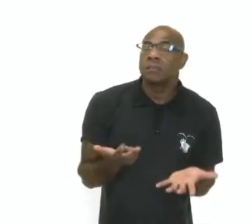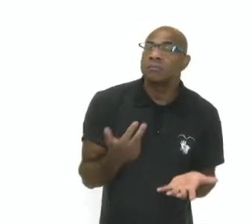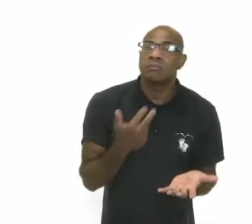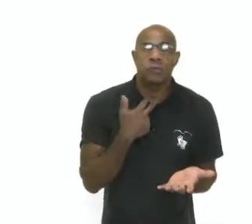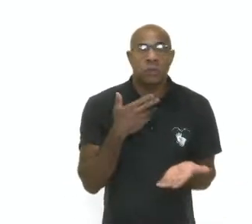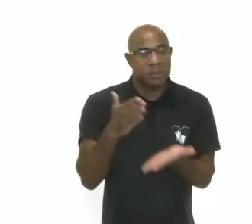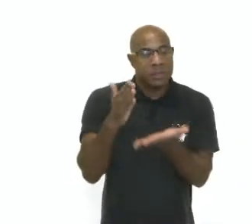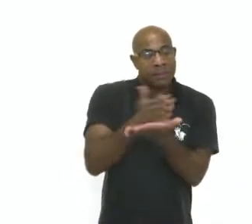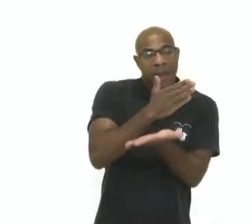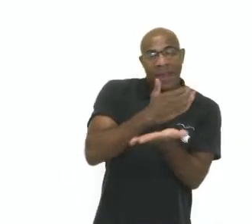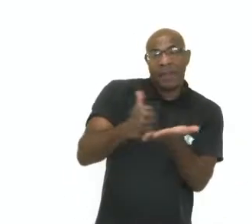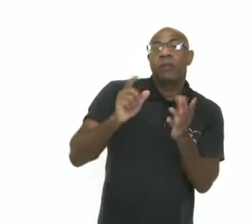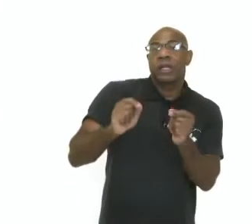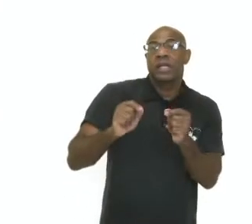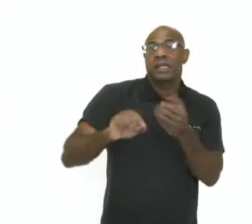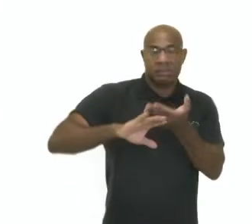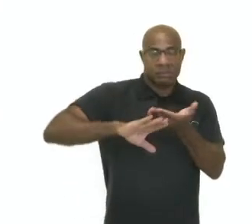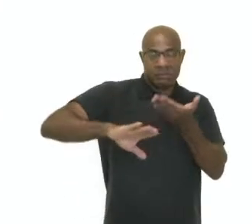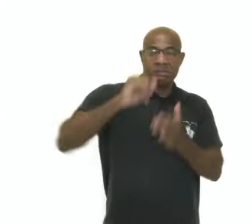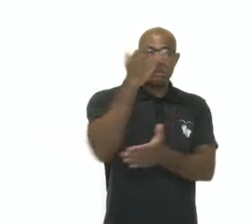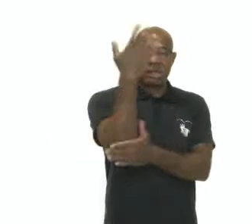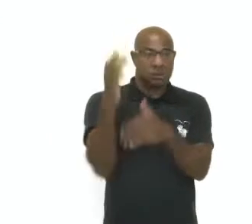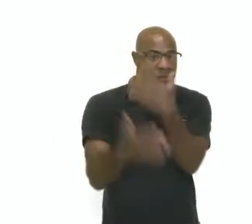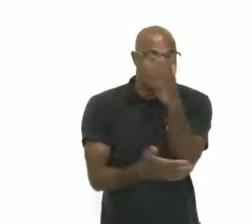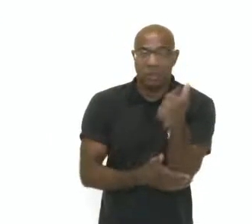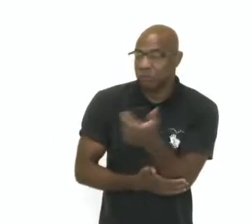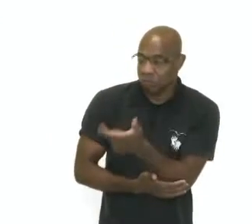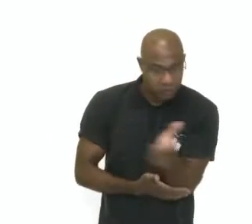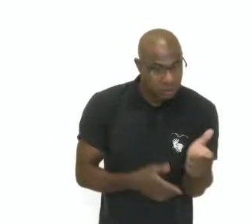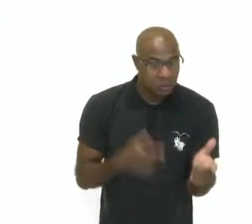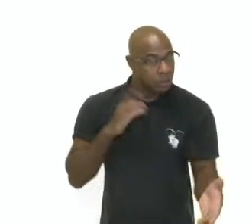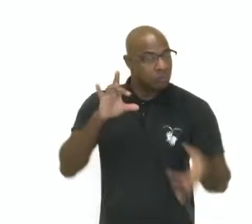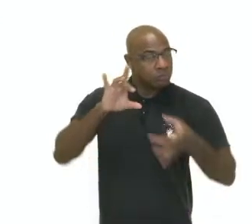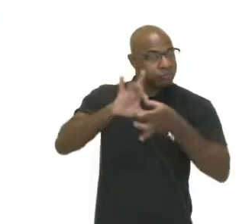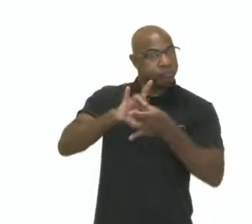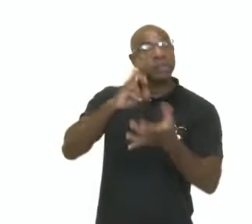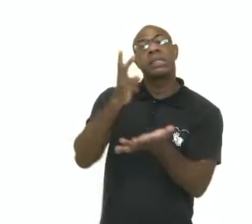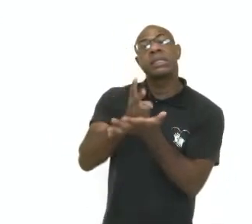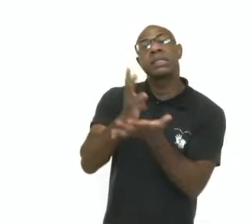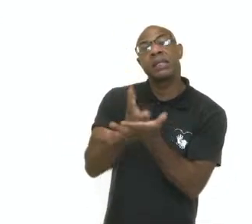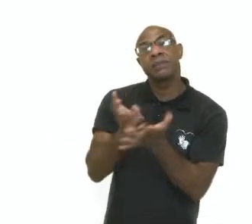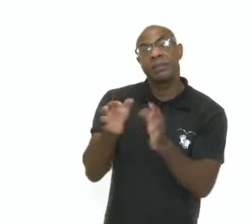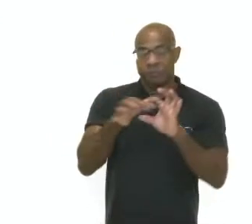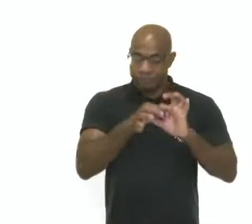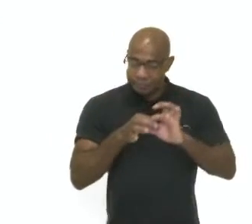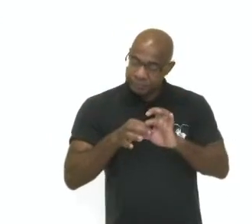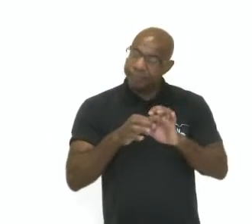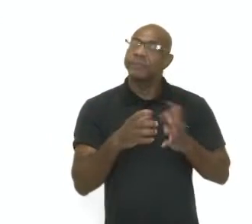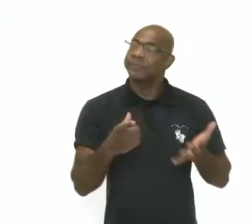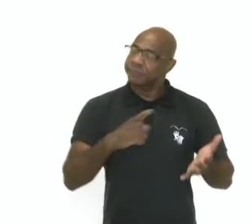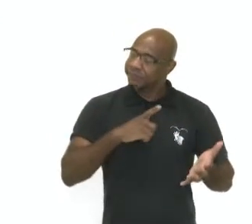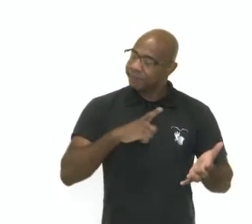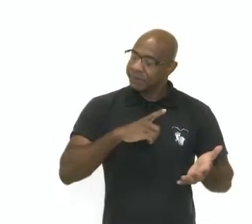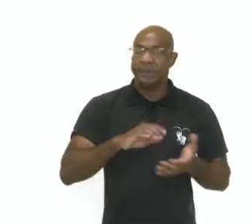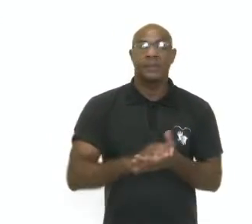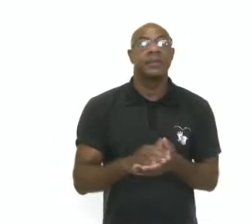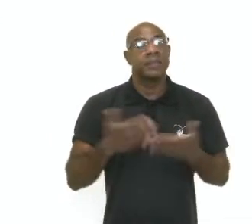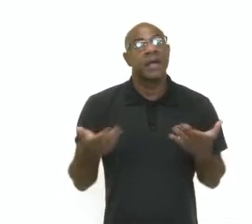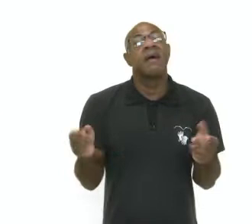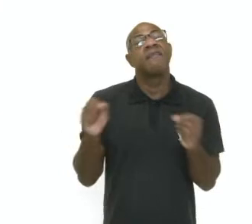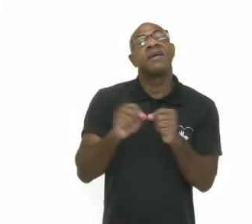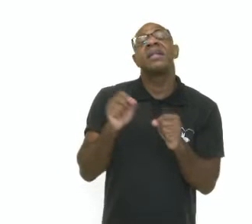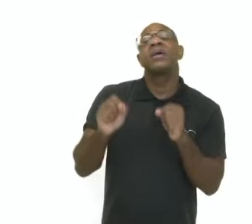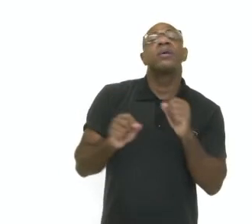separados da natureza. Uma vez que percebemos isso, podemos demandar melhorias das autoridades, fazer parte